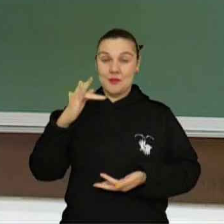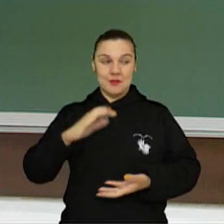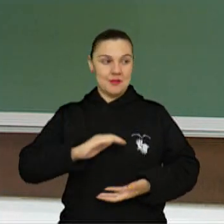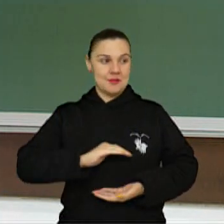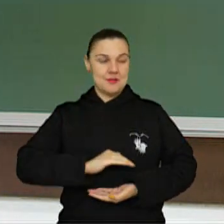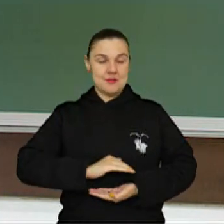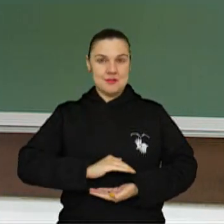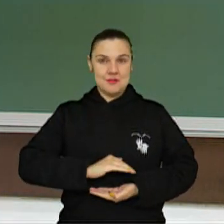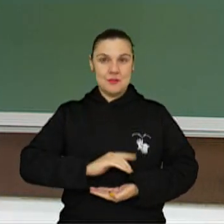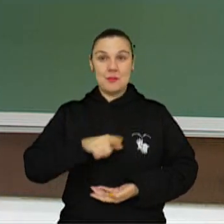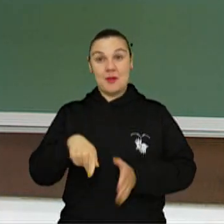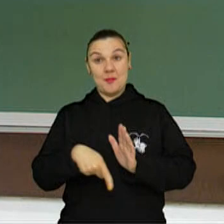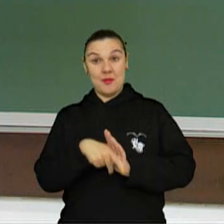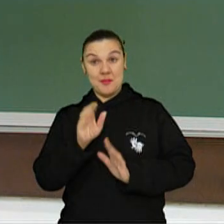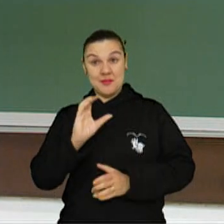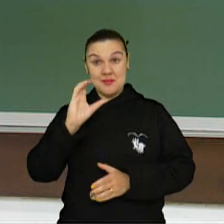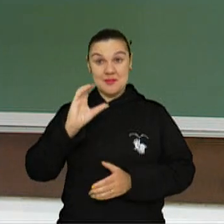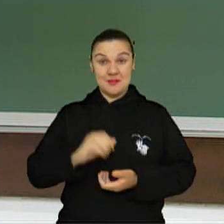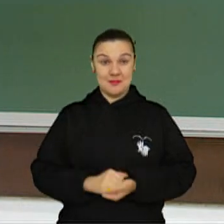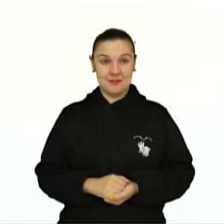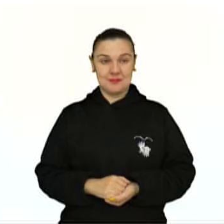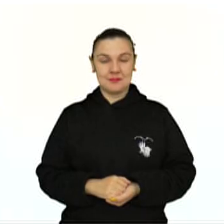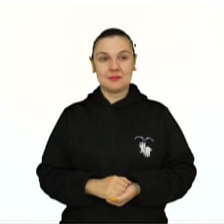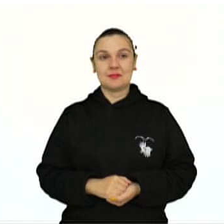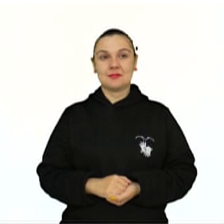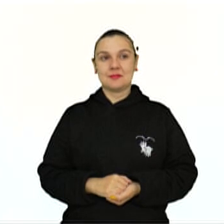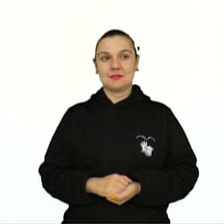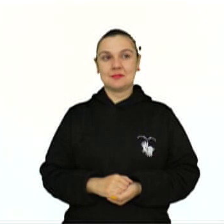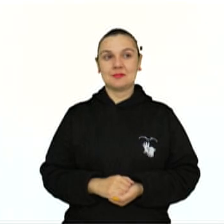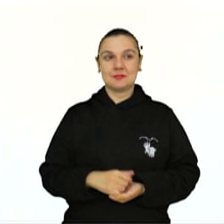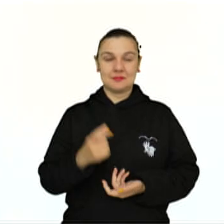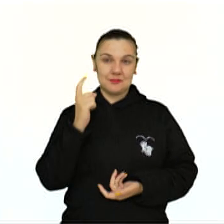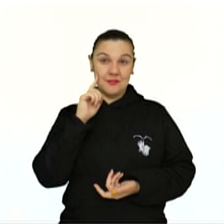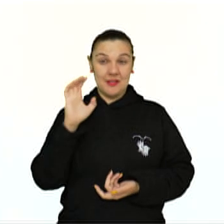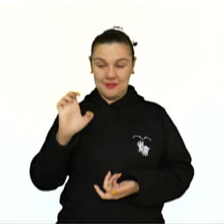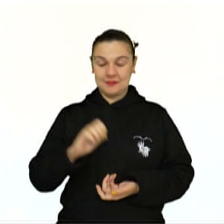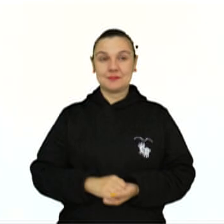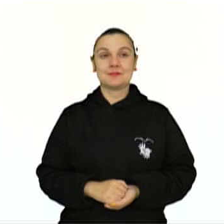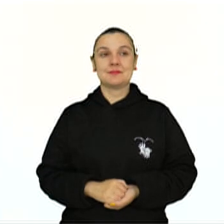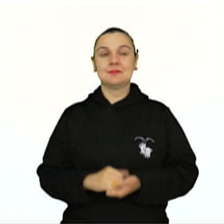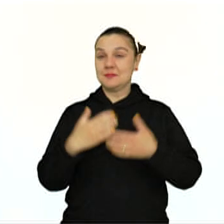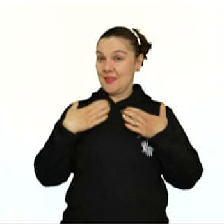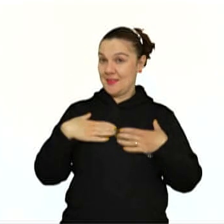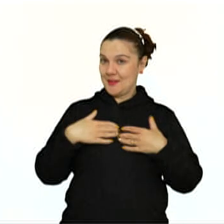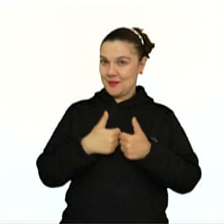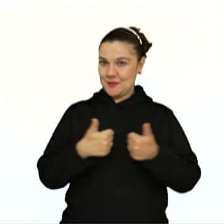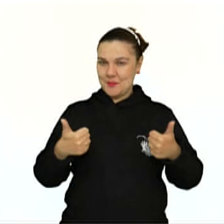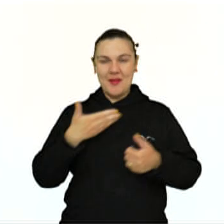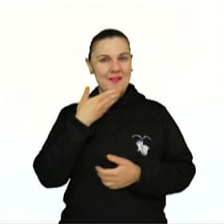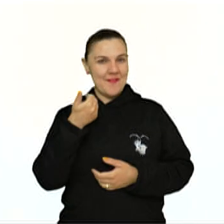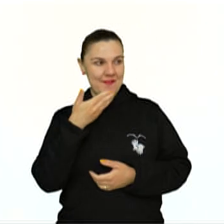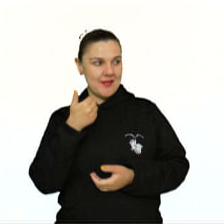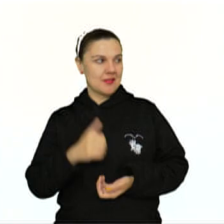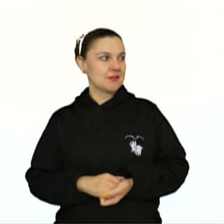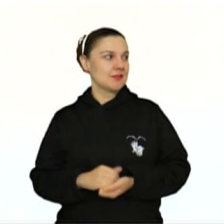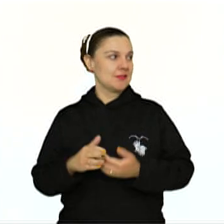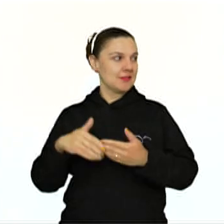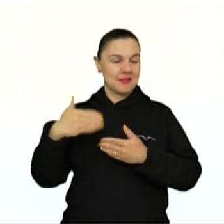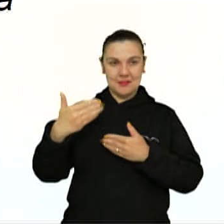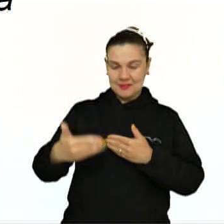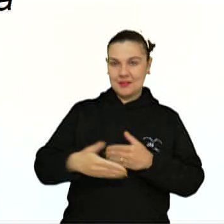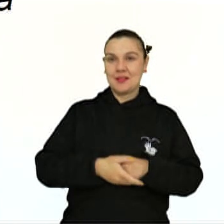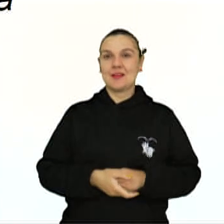estômago, alternativa C. E essa aqui, então, dolor de muelas, alternativa E. Tranquilo? Fácil? Vamos aí